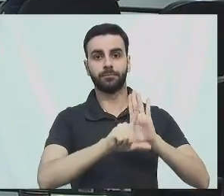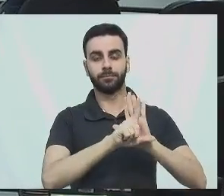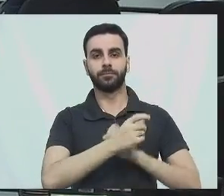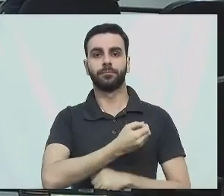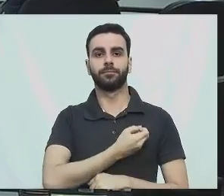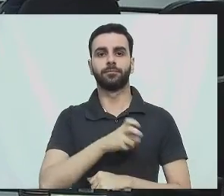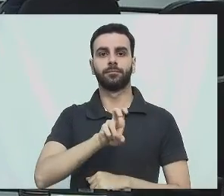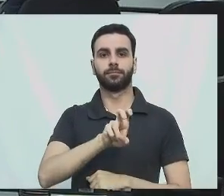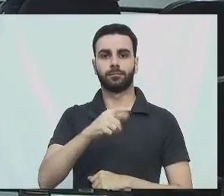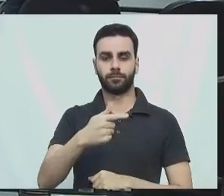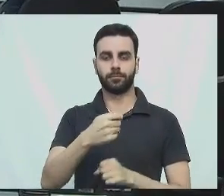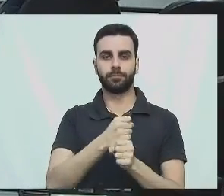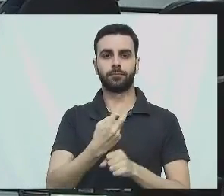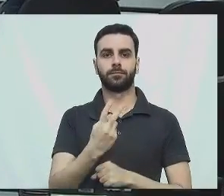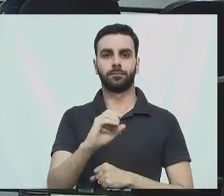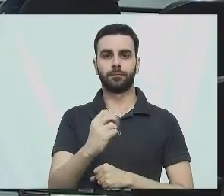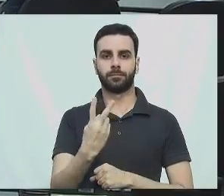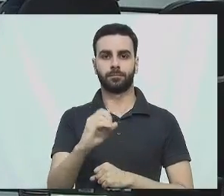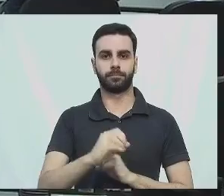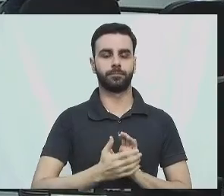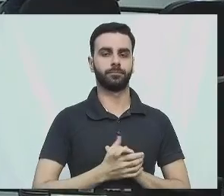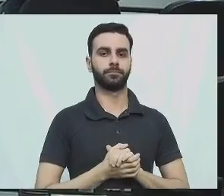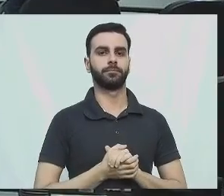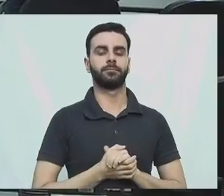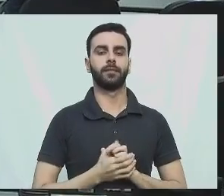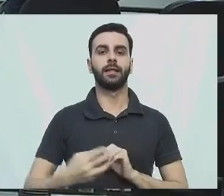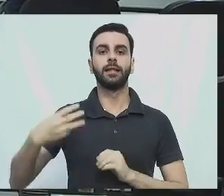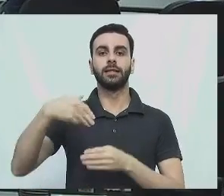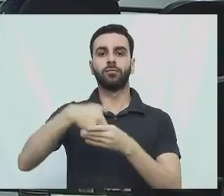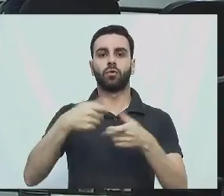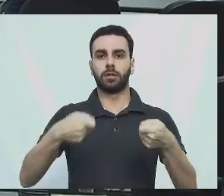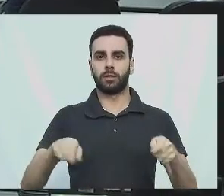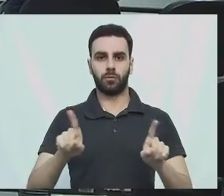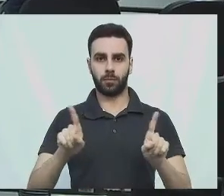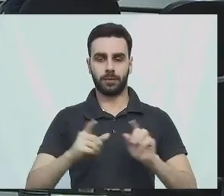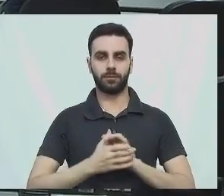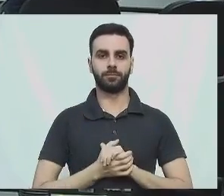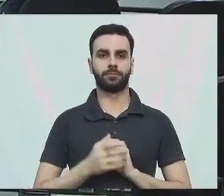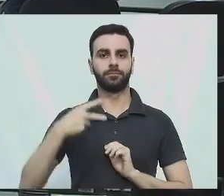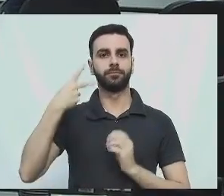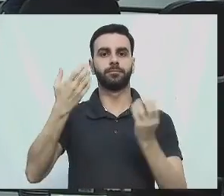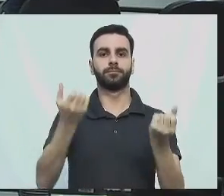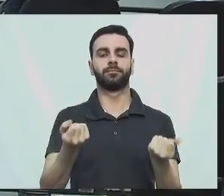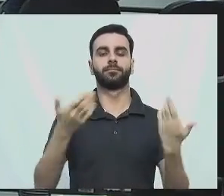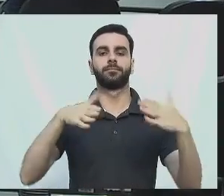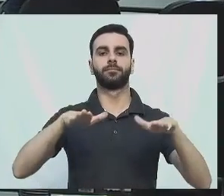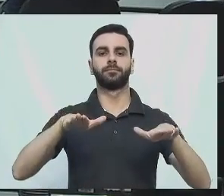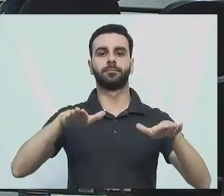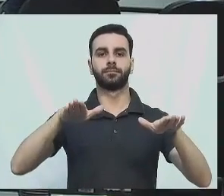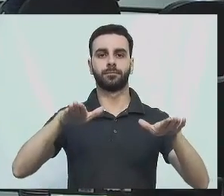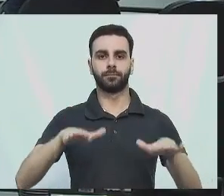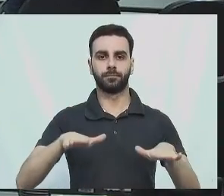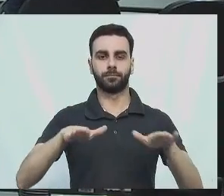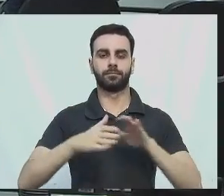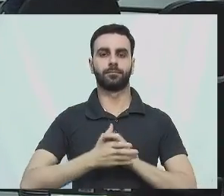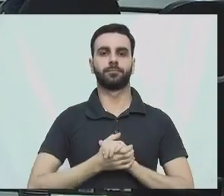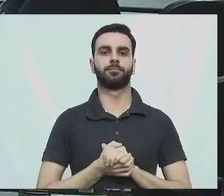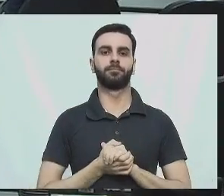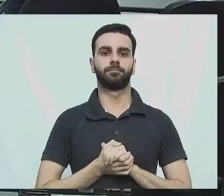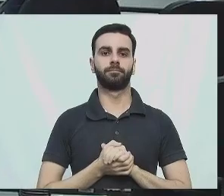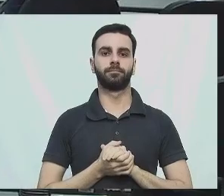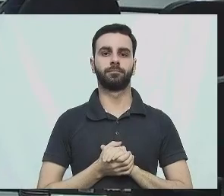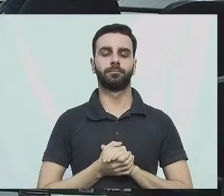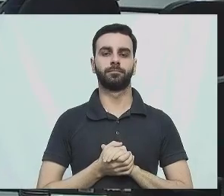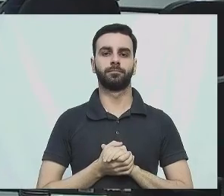lei 057 de 2020. Dispensa da terceira votação. Vereadores favoráveis, permaneçam como